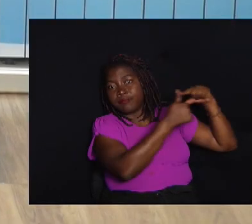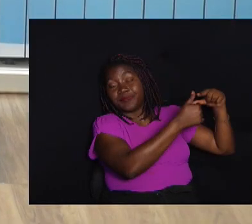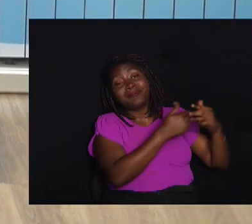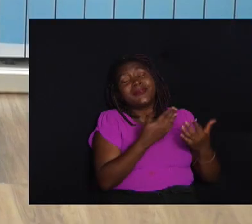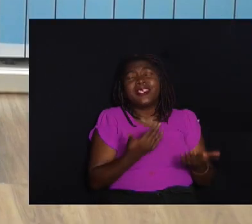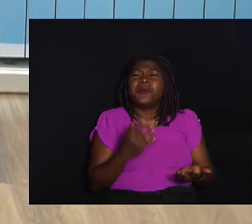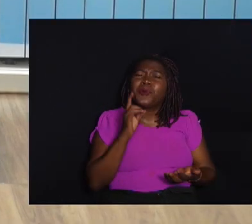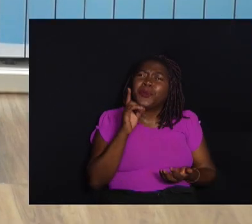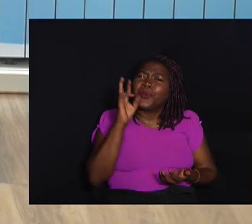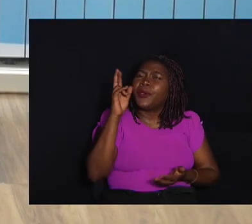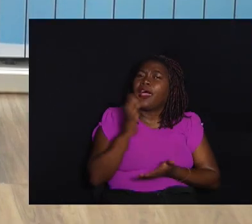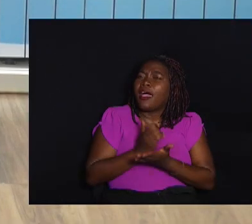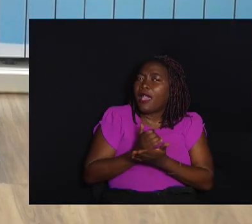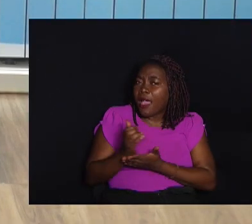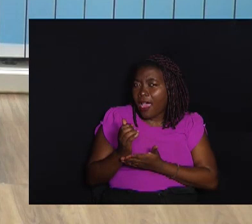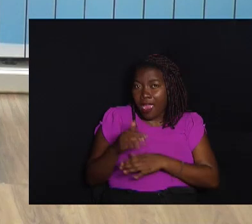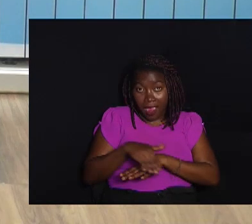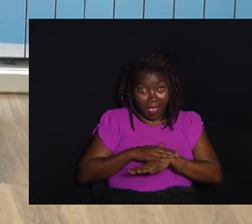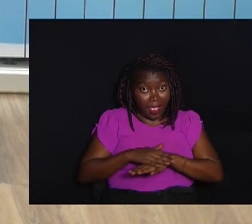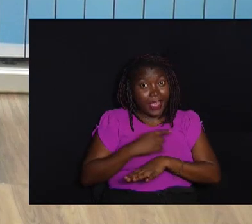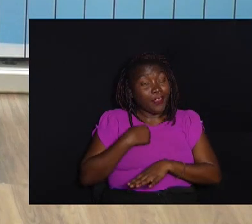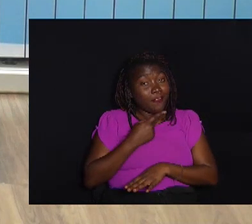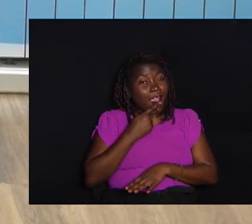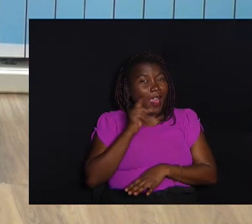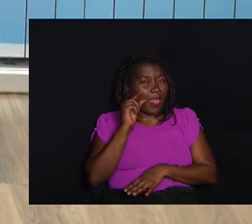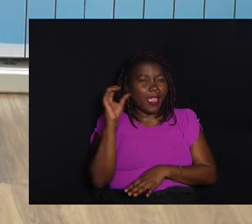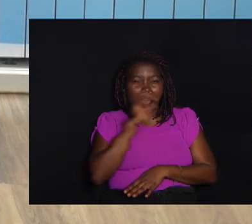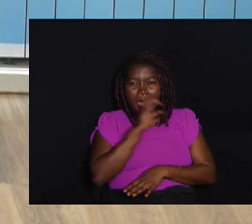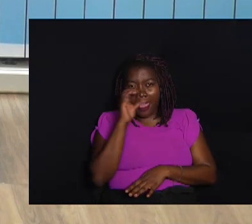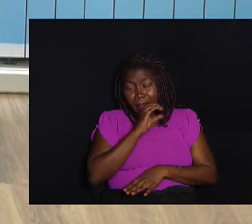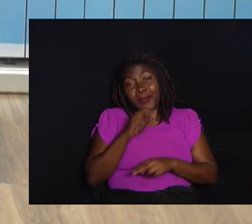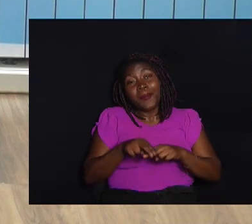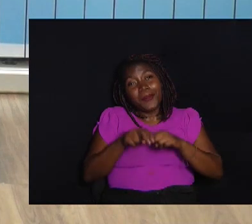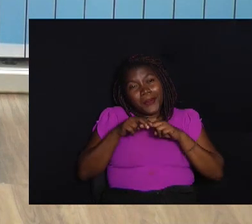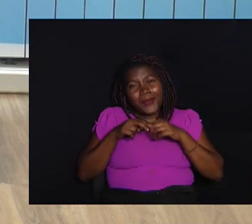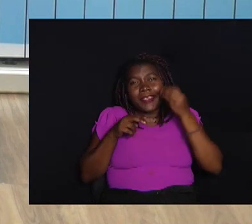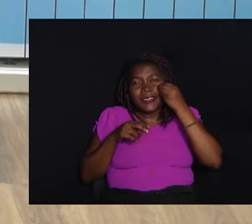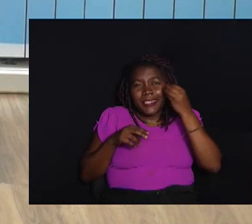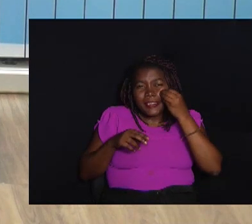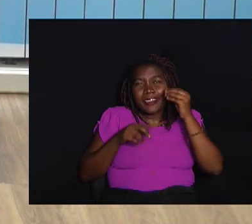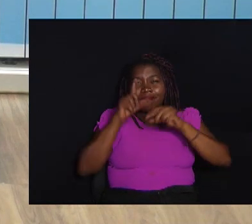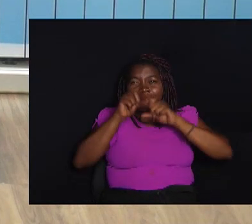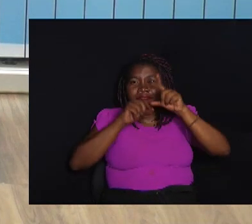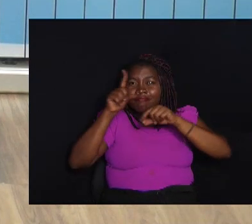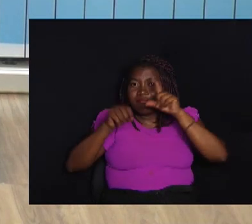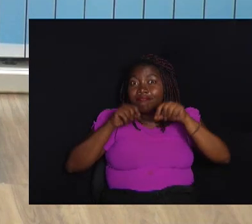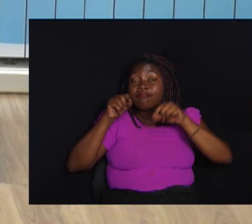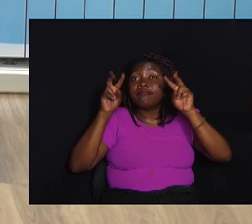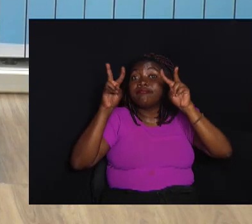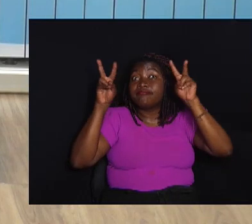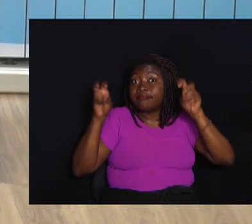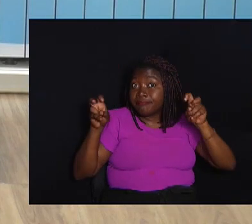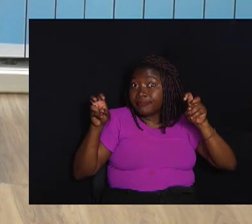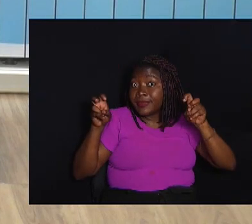doutora, no início aqui da nossa conversa, eu até falei um pouco rápido, né? Porque eu tentei fazer um compilado sobre essa questão do caso